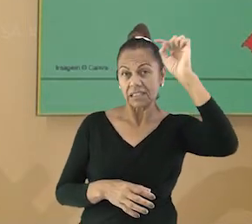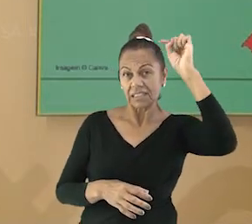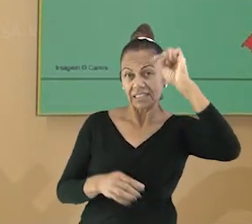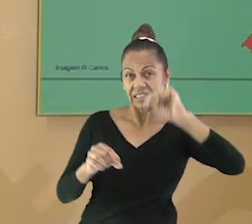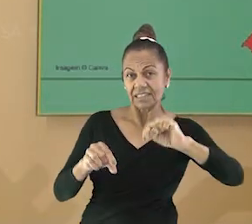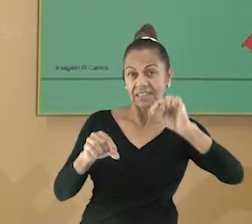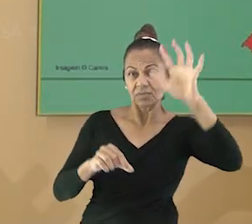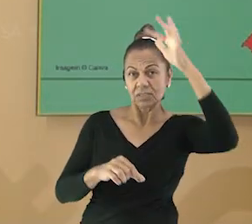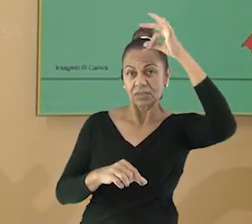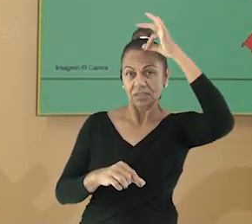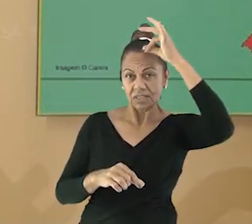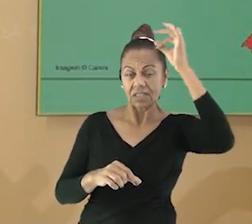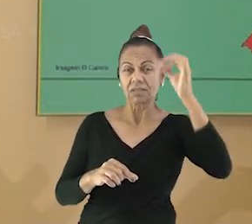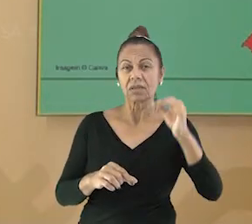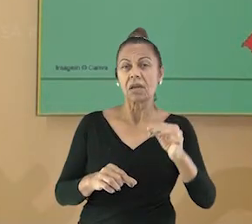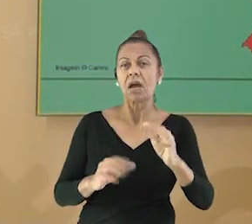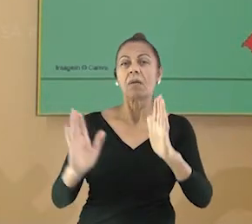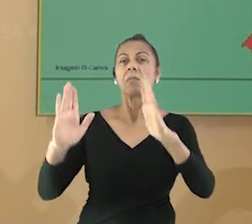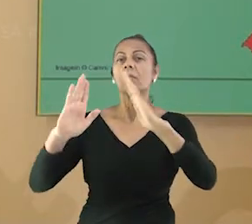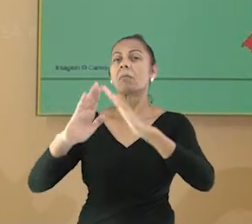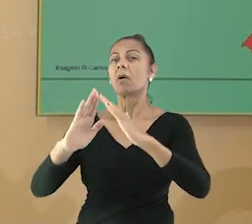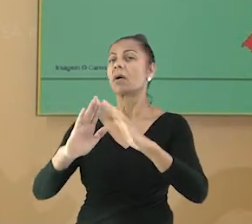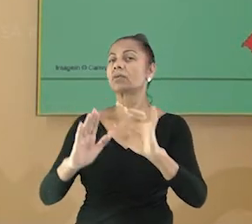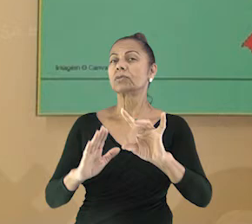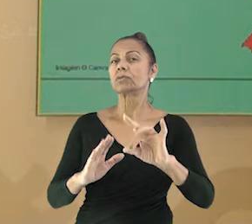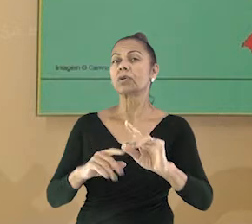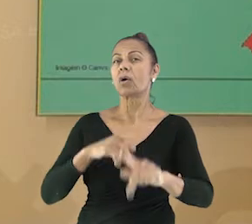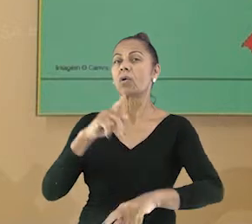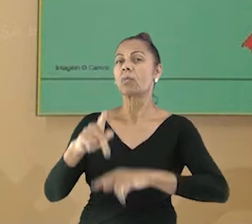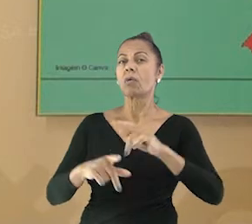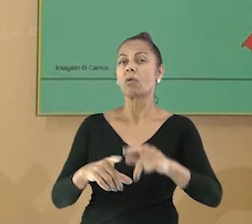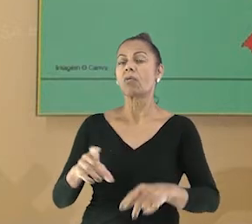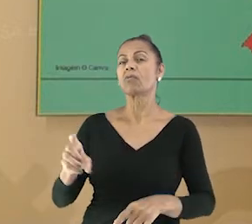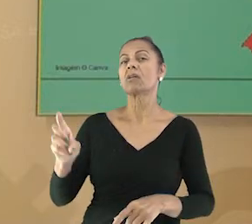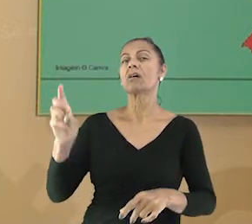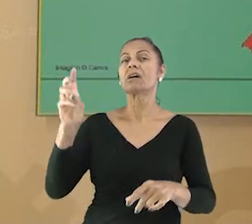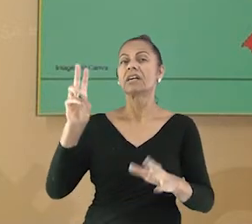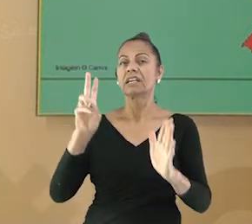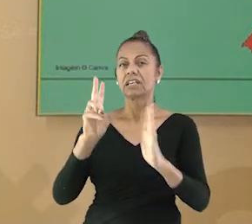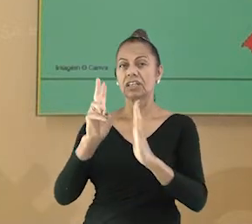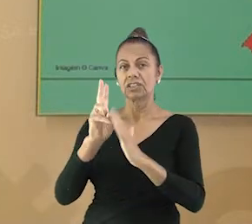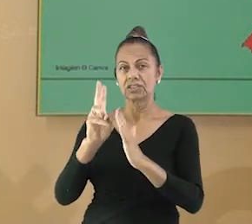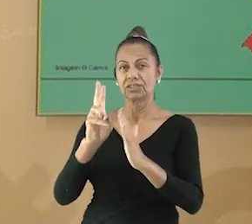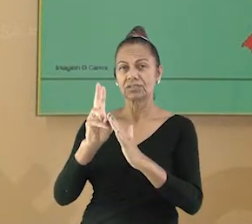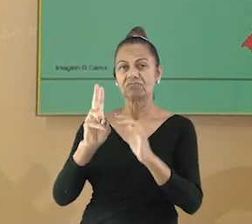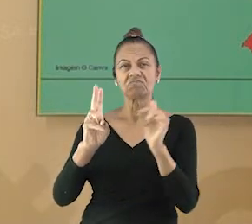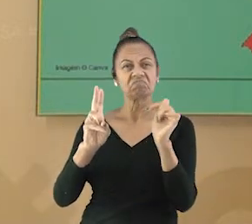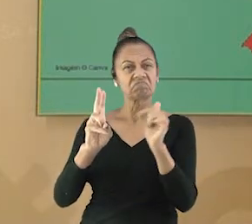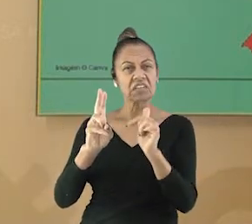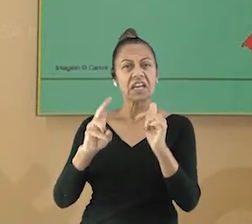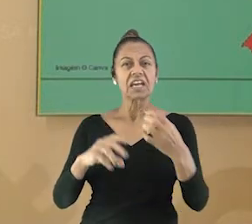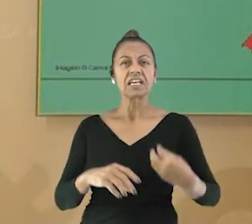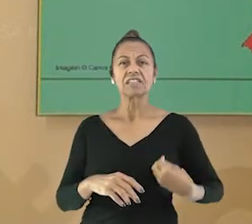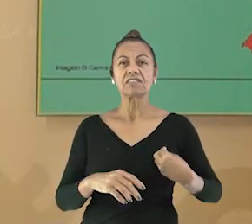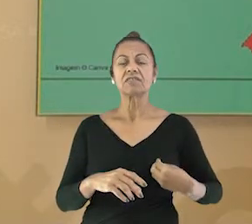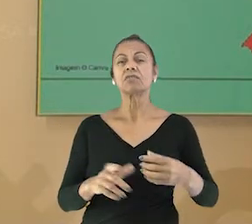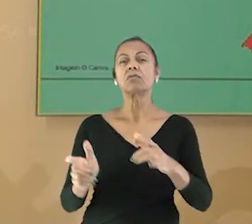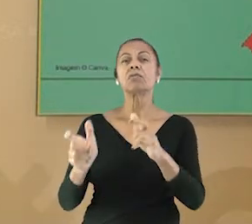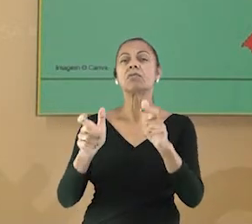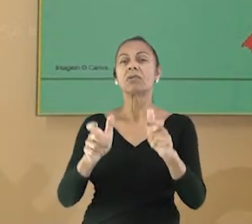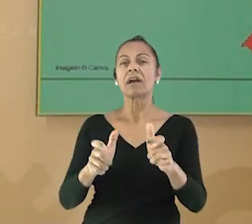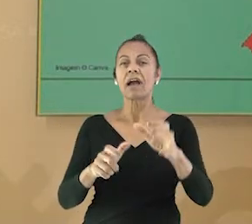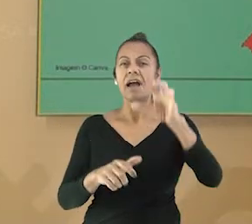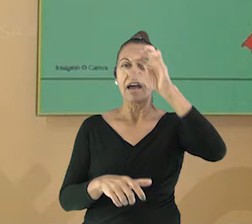apenas as tribos indígenas. E aqui no estado do Espírito Santo, as tribos indígenas que viviam no município de